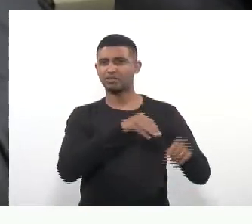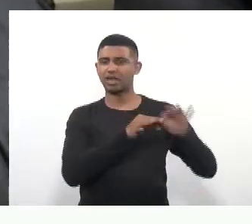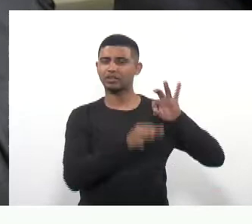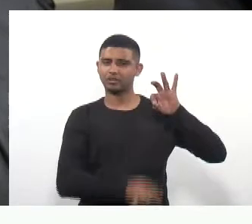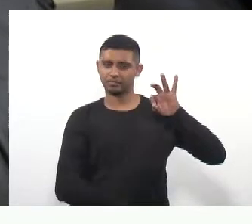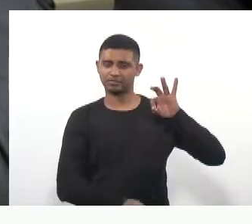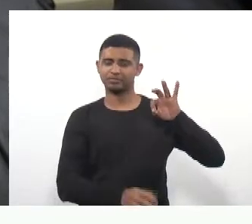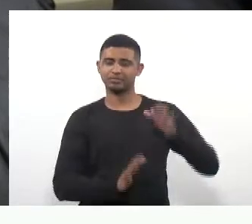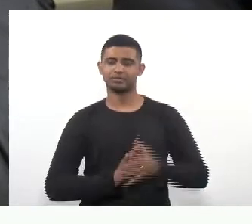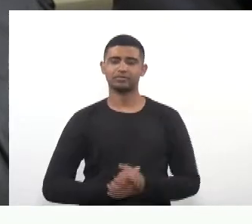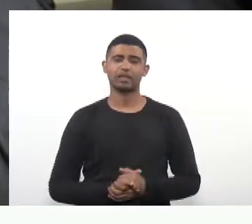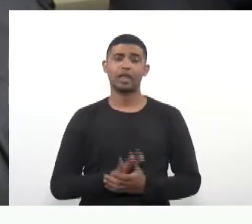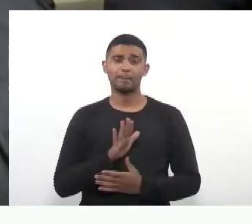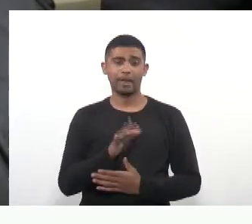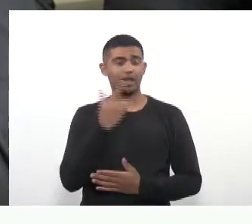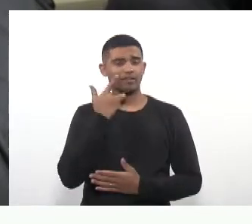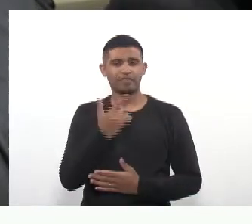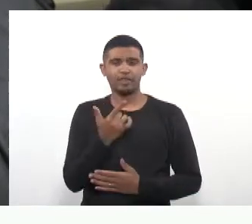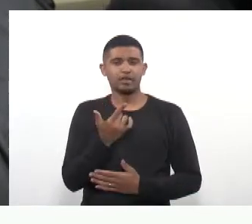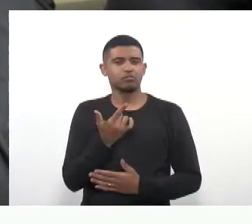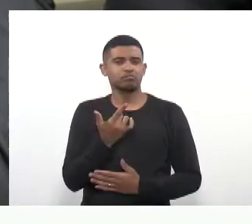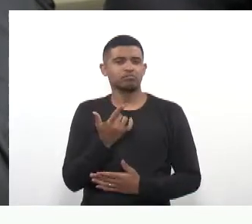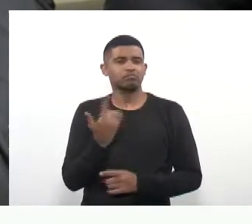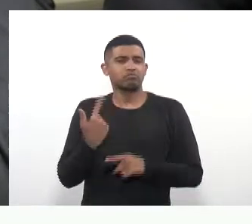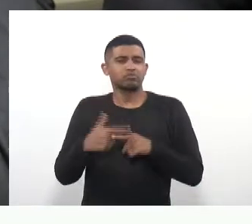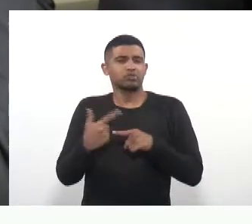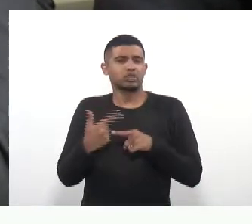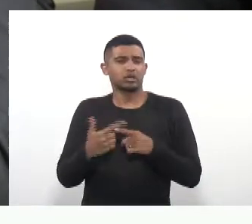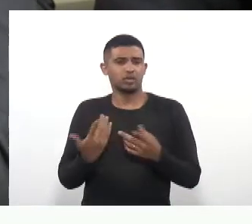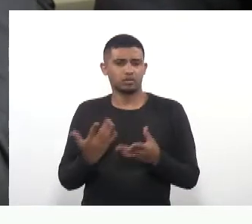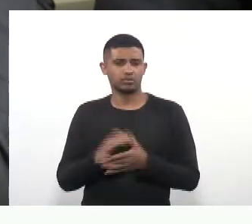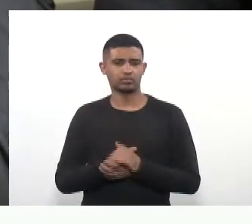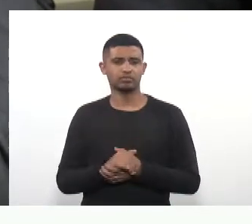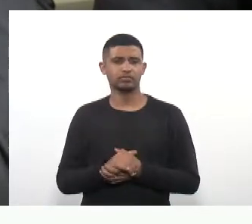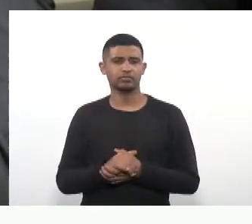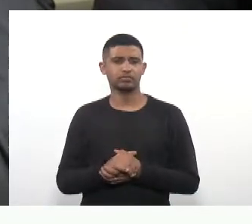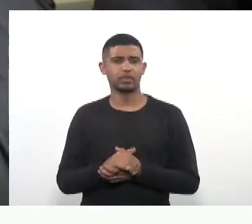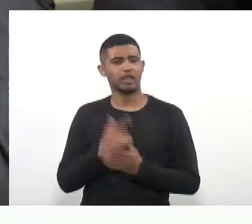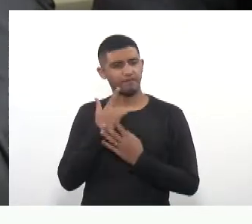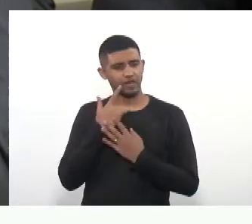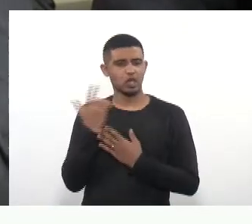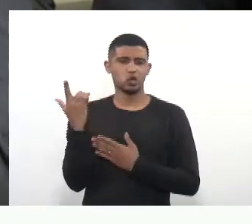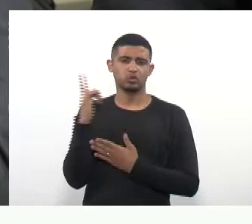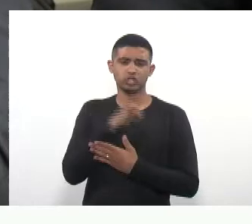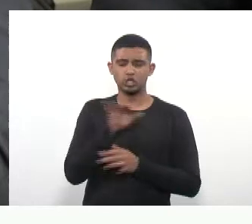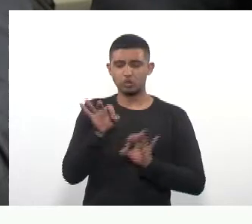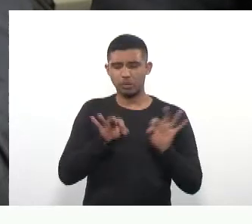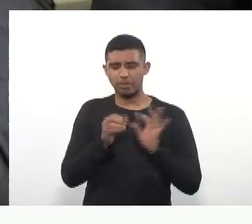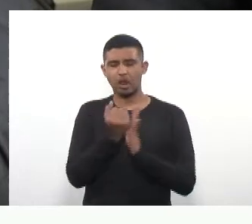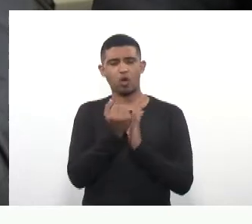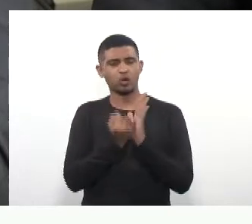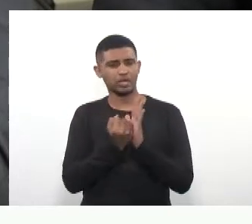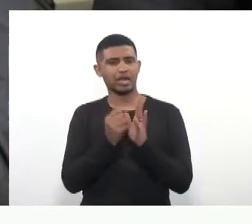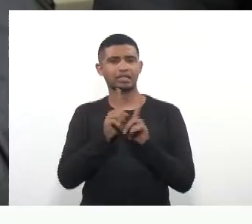forma exatamente porque assim o negócio foi concebido, o edital foi